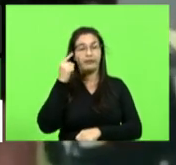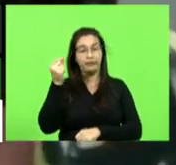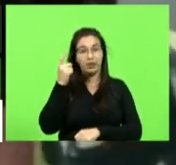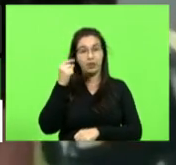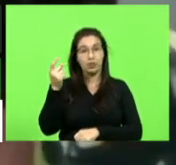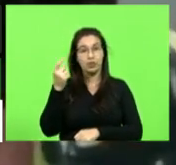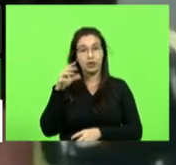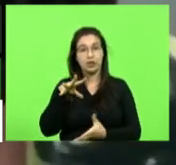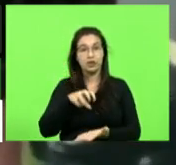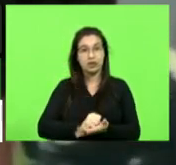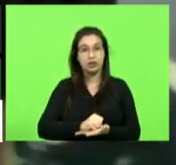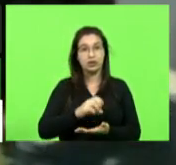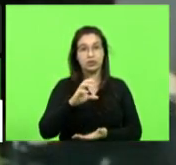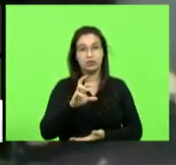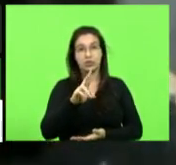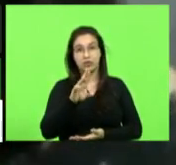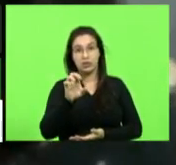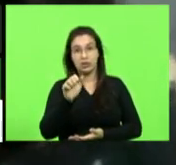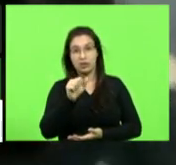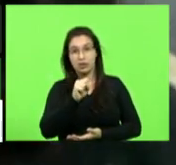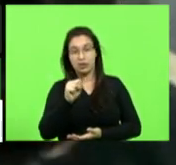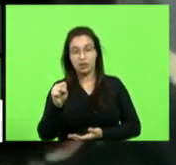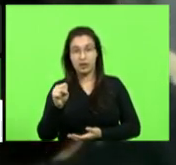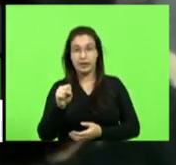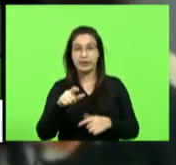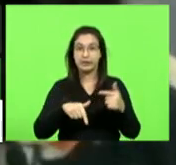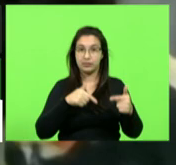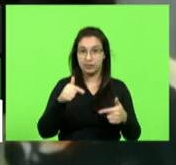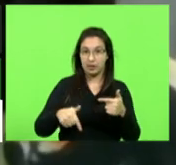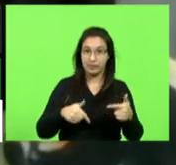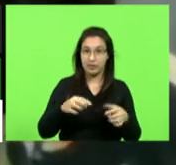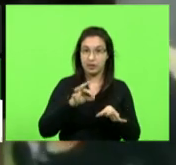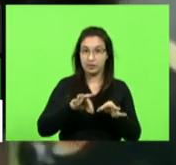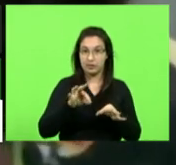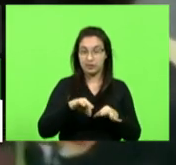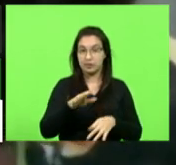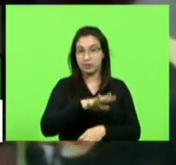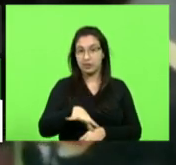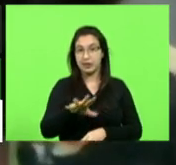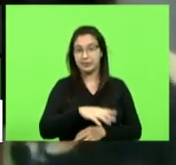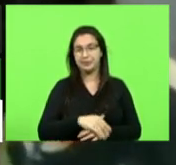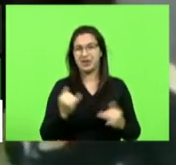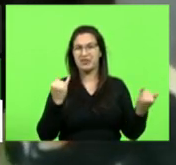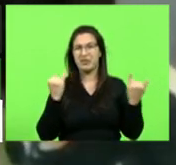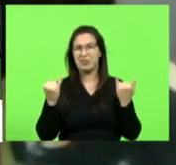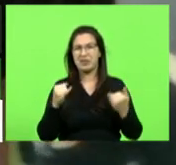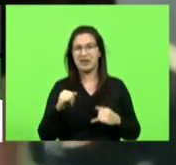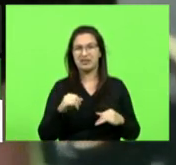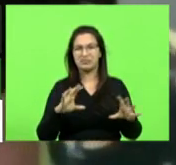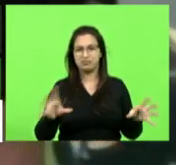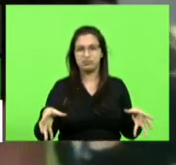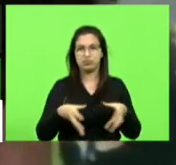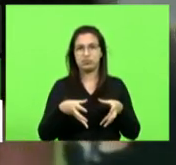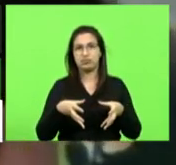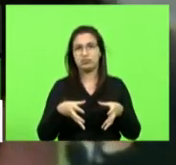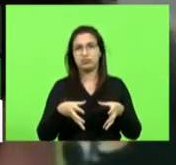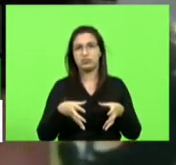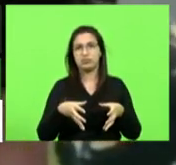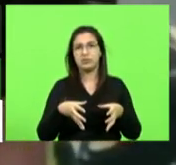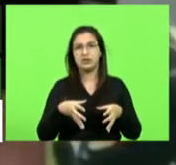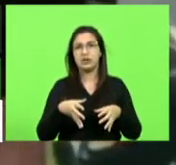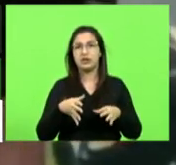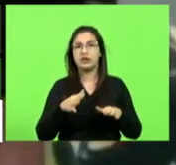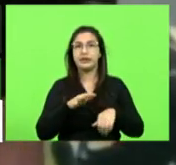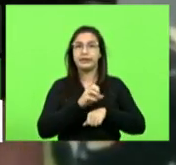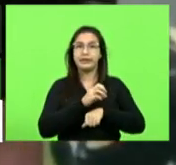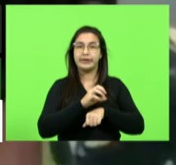região de trabalho. Quando a gente se forma, nós somos generalistas, né, e nos especializamos de acordo com a